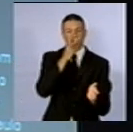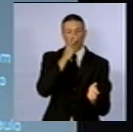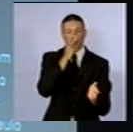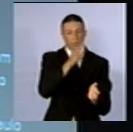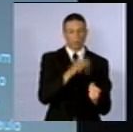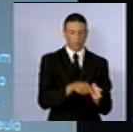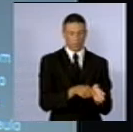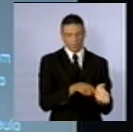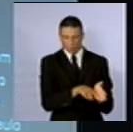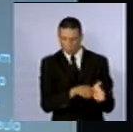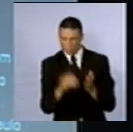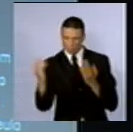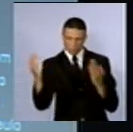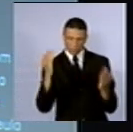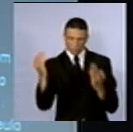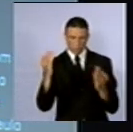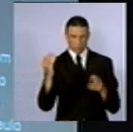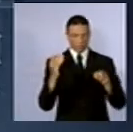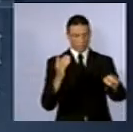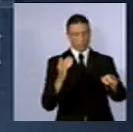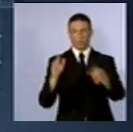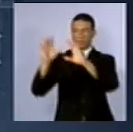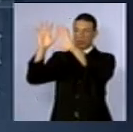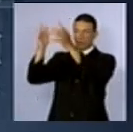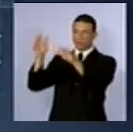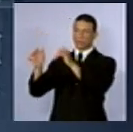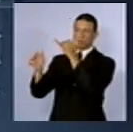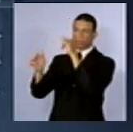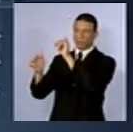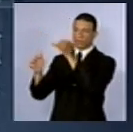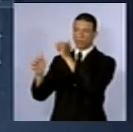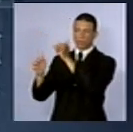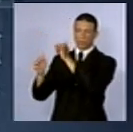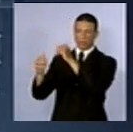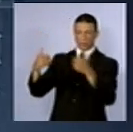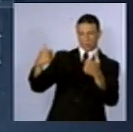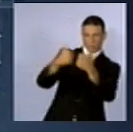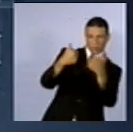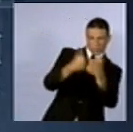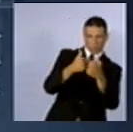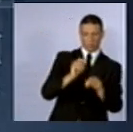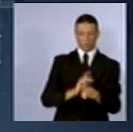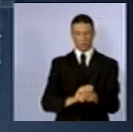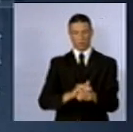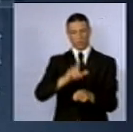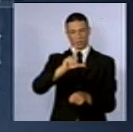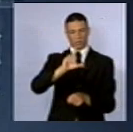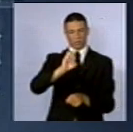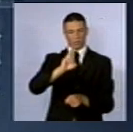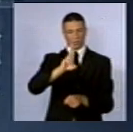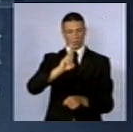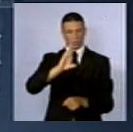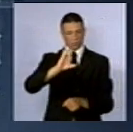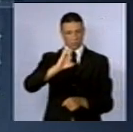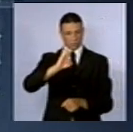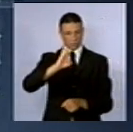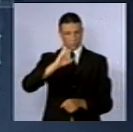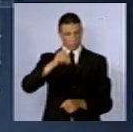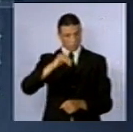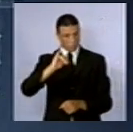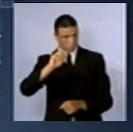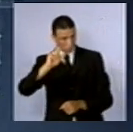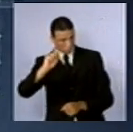a relação causal entre exposição a Campos magnéticos e leucemia em crianças